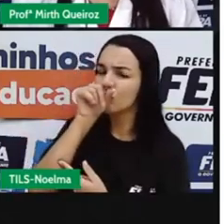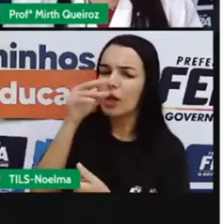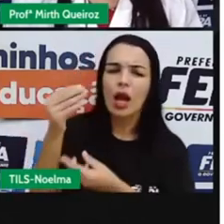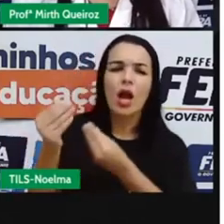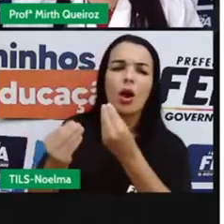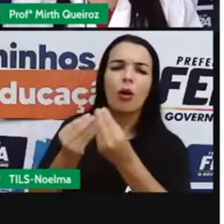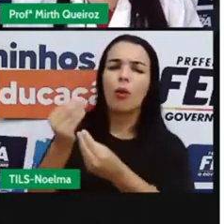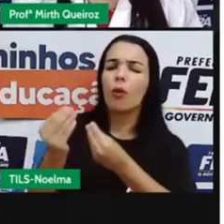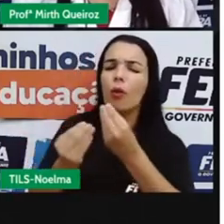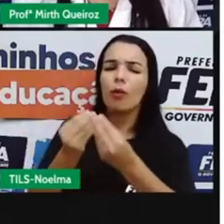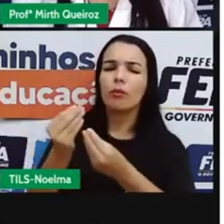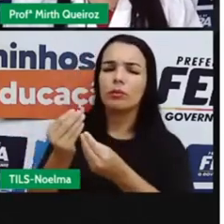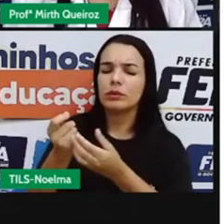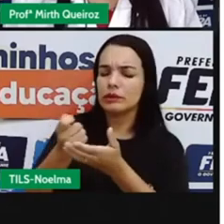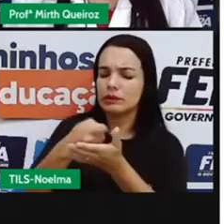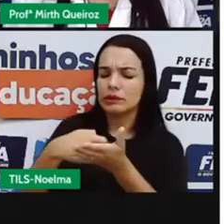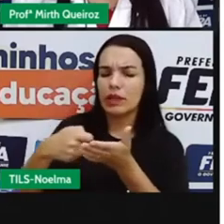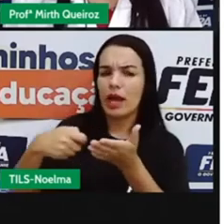Passarinho.